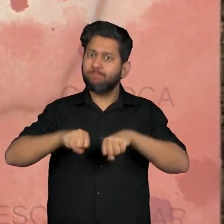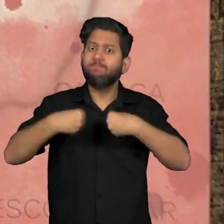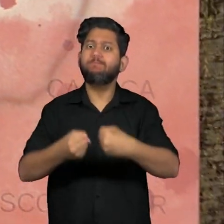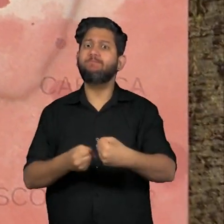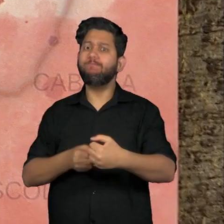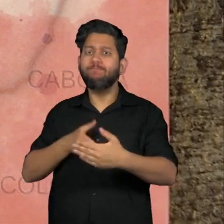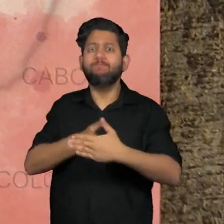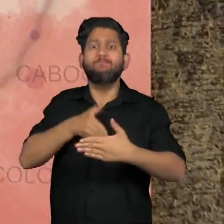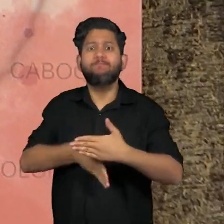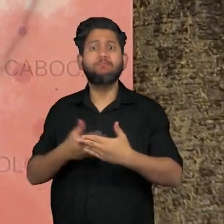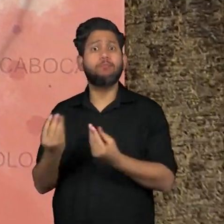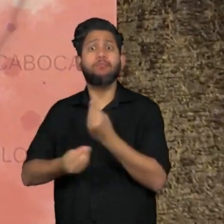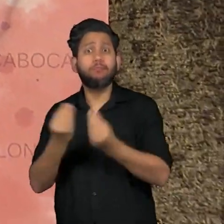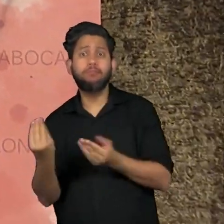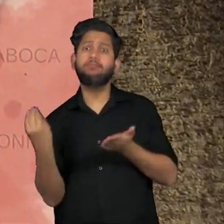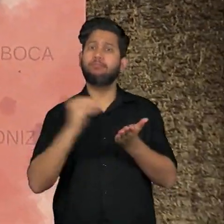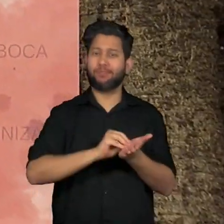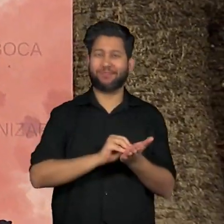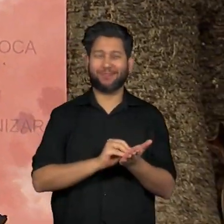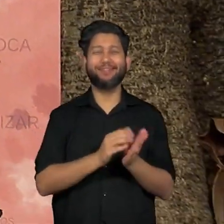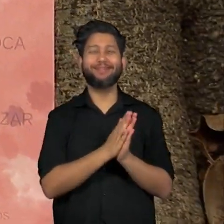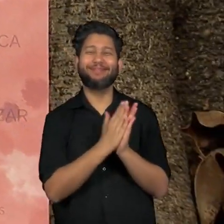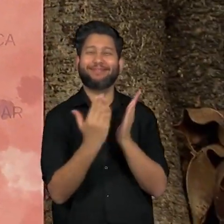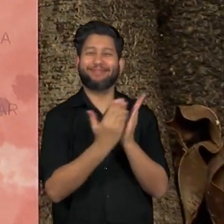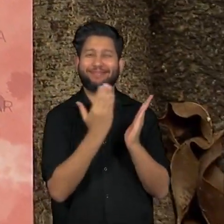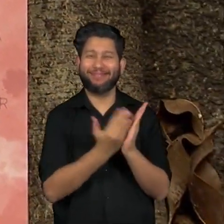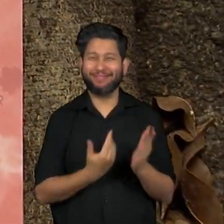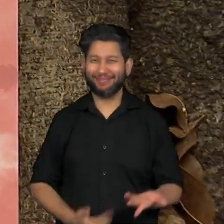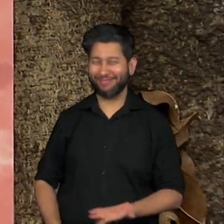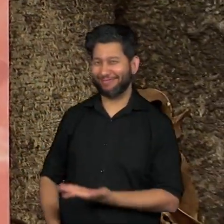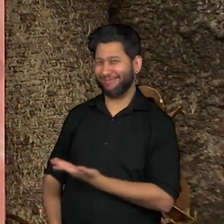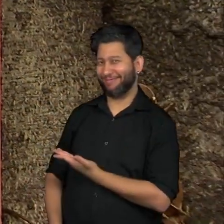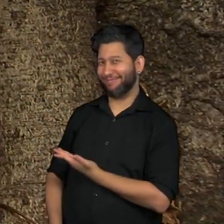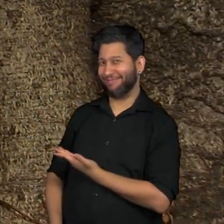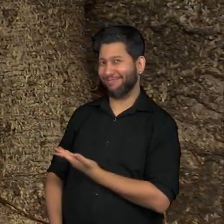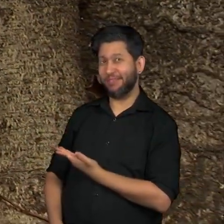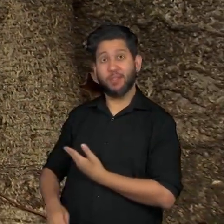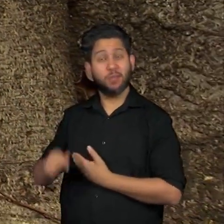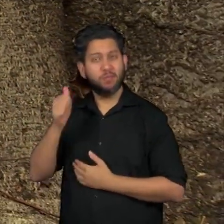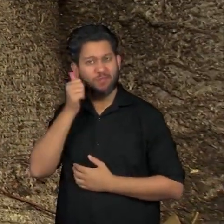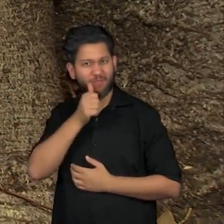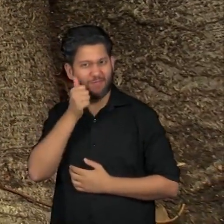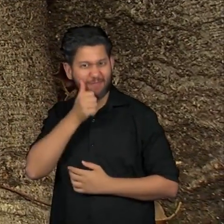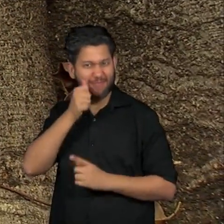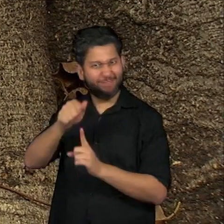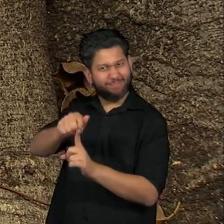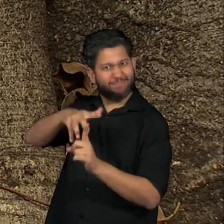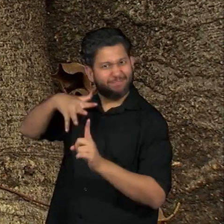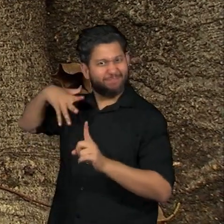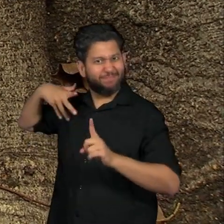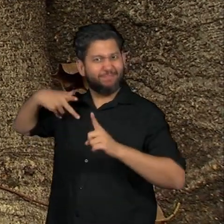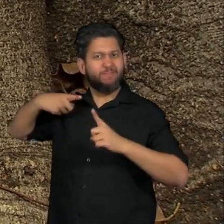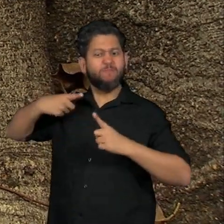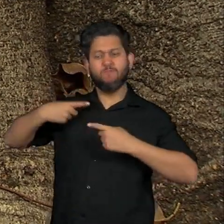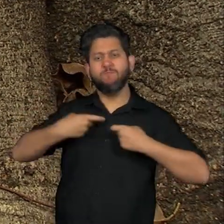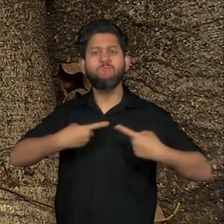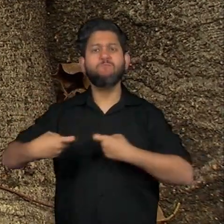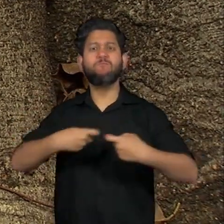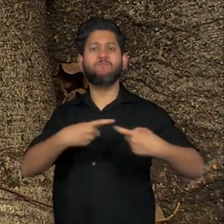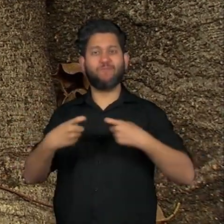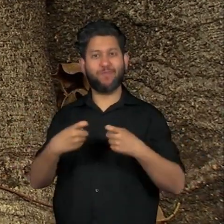depoimentos foram reunidos no álbum biográfico Guerreiras da Ancestralidade, produzido pelo coletivo Mulherio das